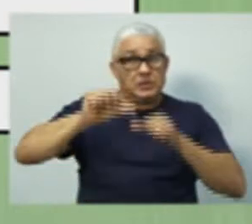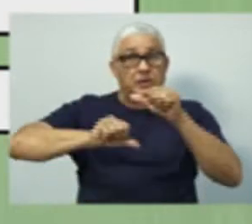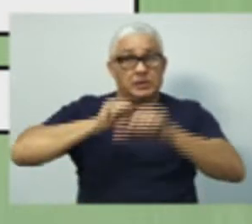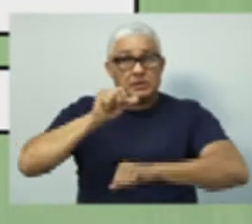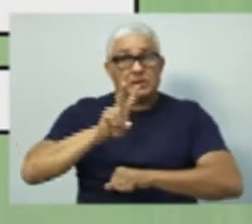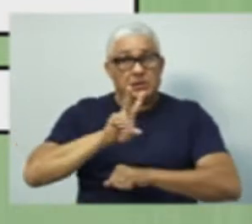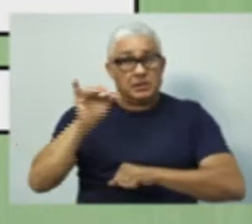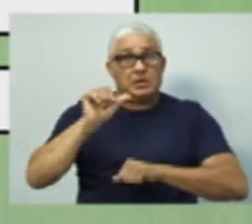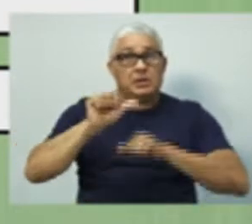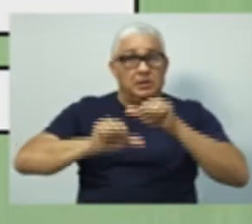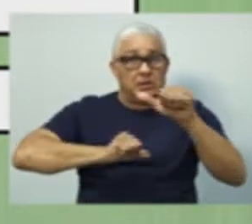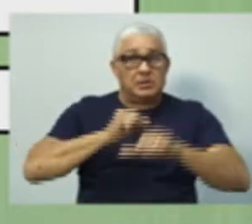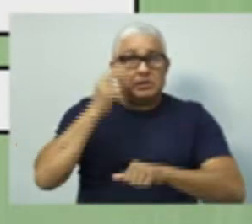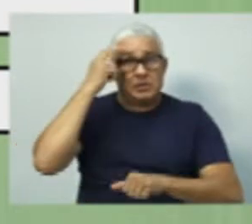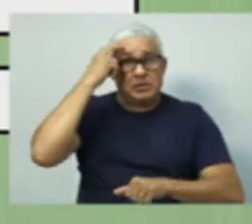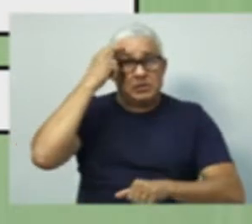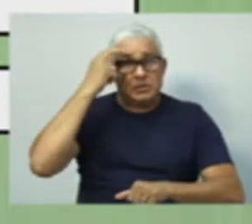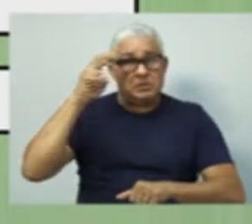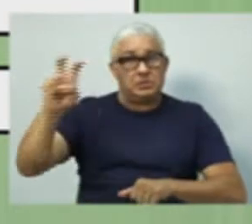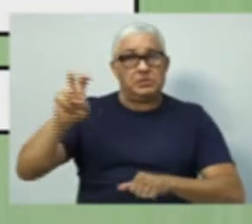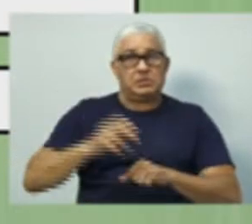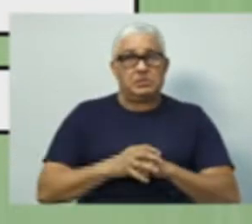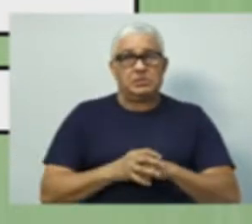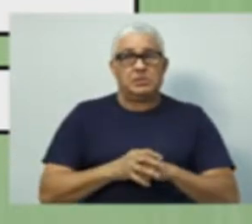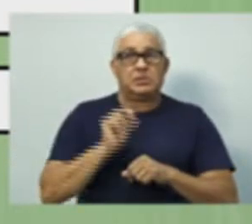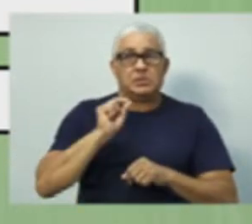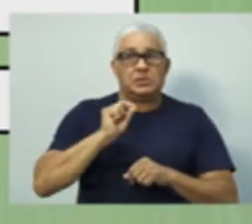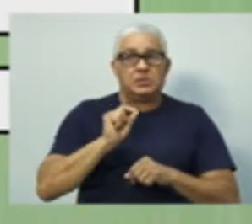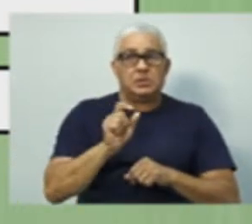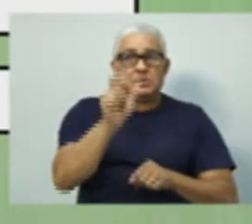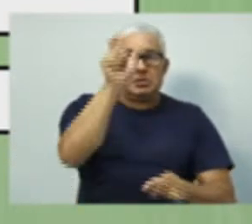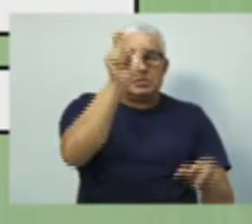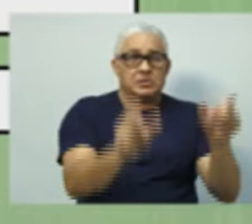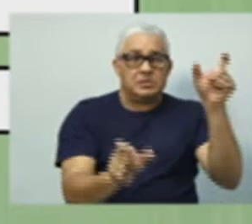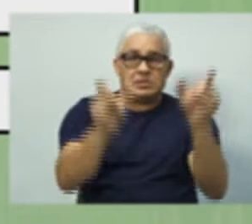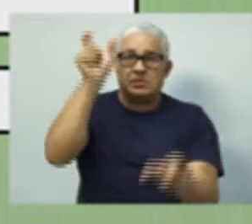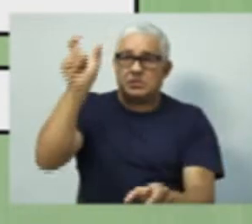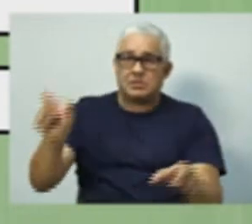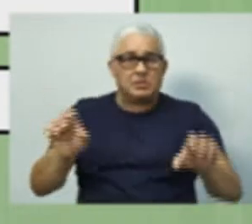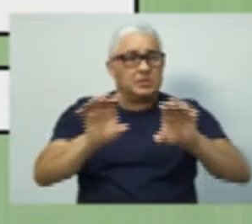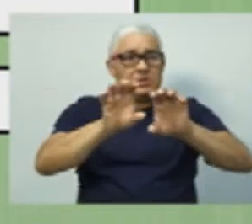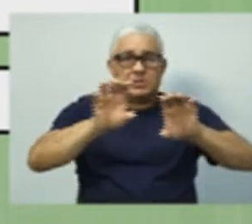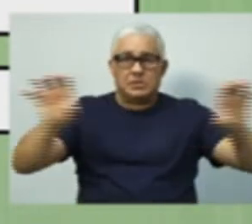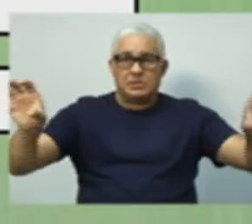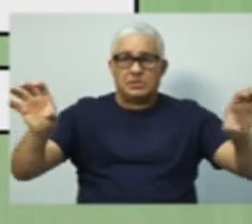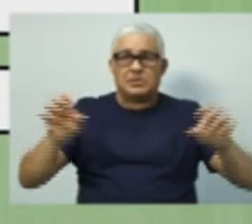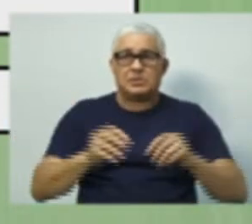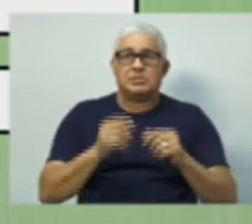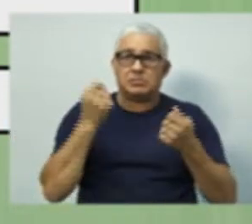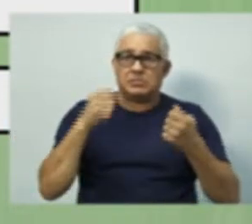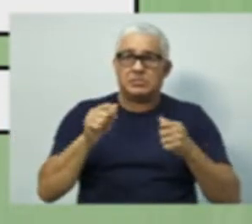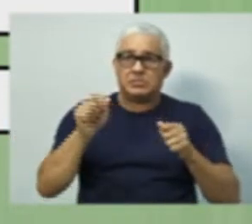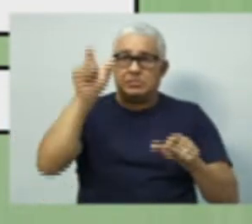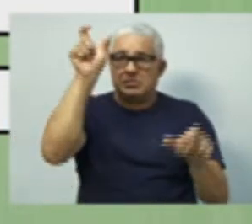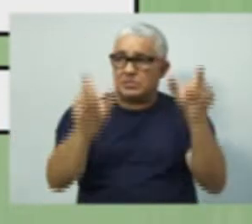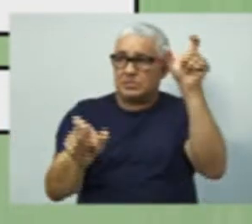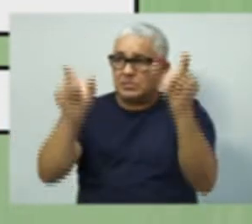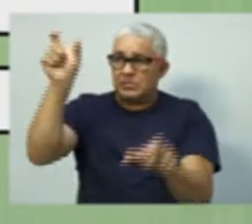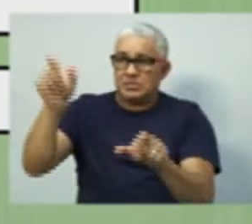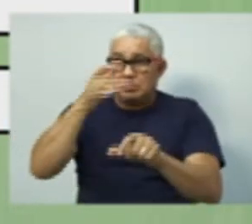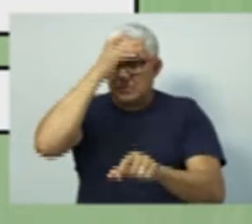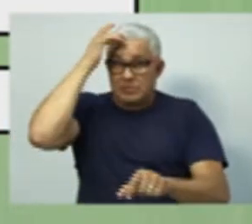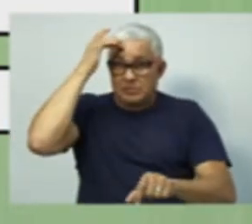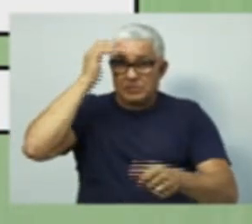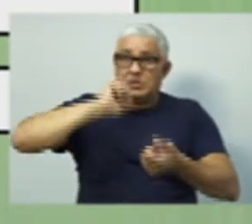uma diferença. A implantação é demorada. Muito bem, demorada por quê? Você vai